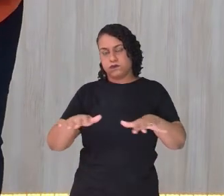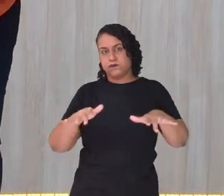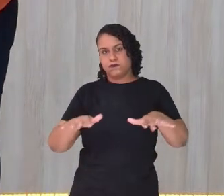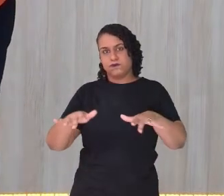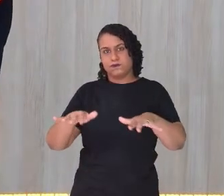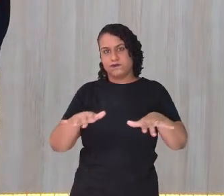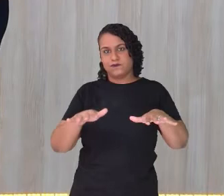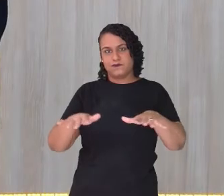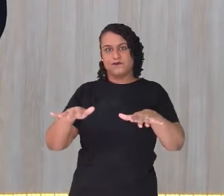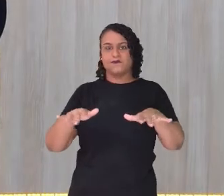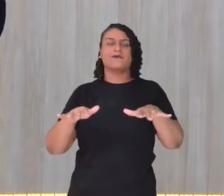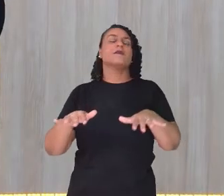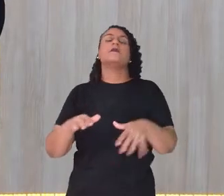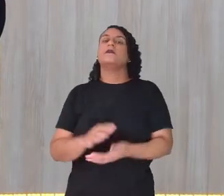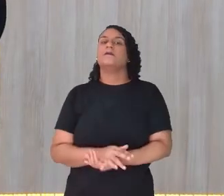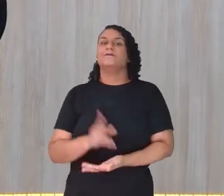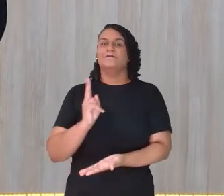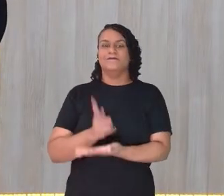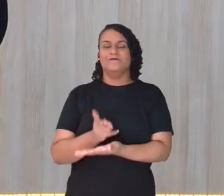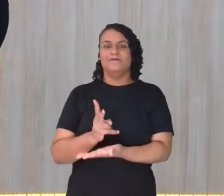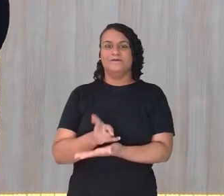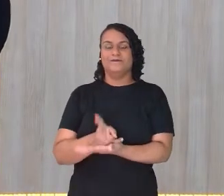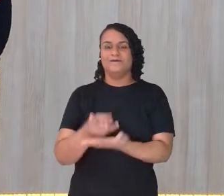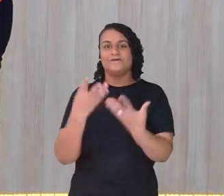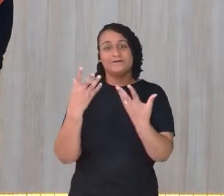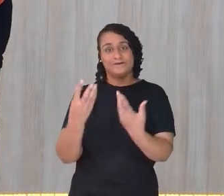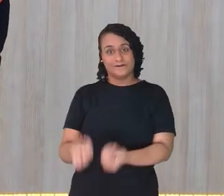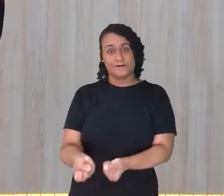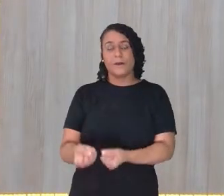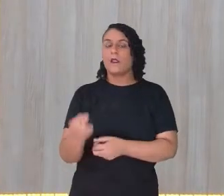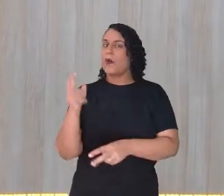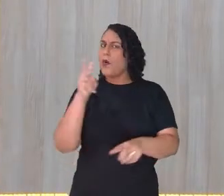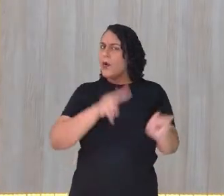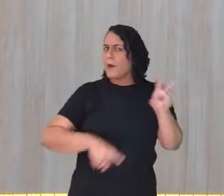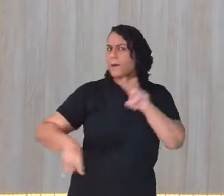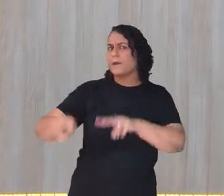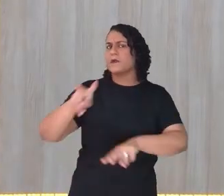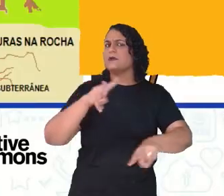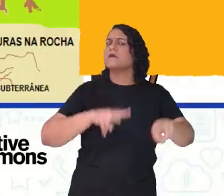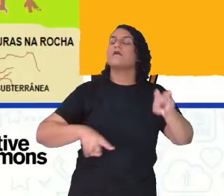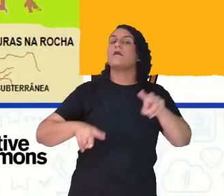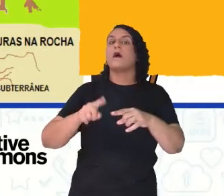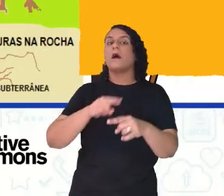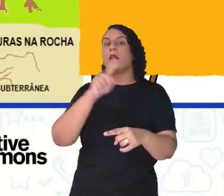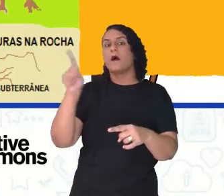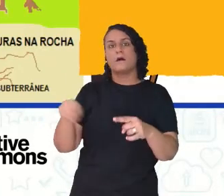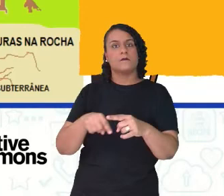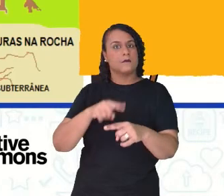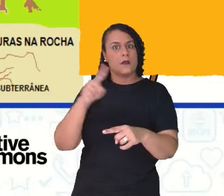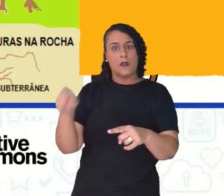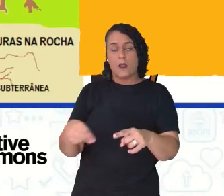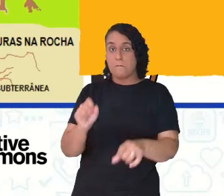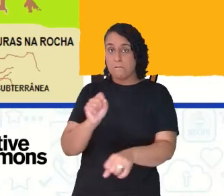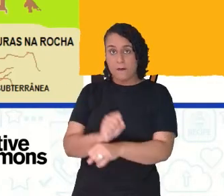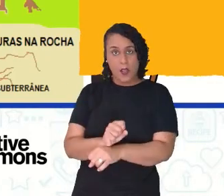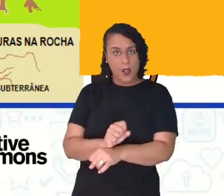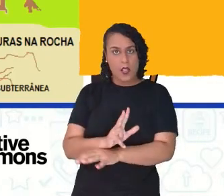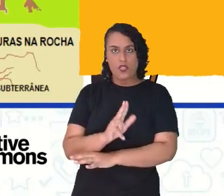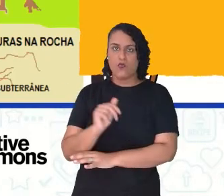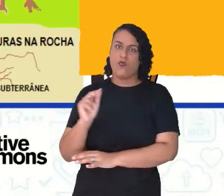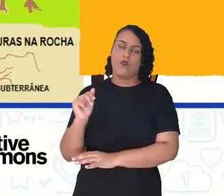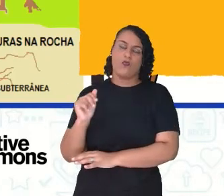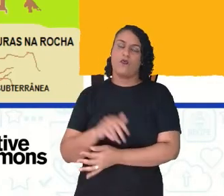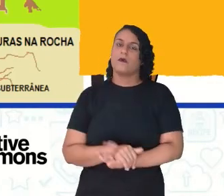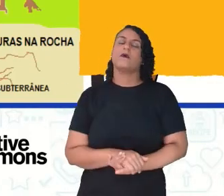freáticos. Mas vamos continuar. Continuem a observar que esse ciclo não para. E essa água,